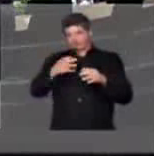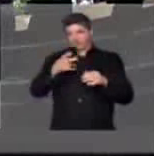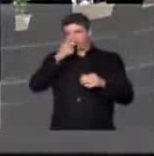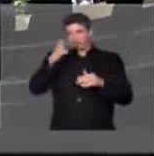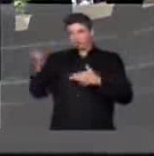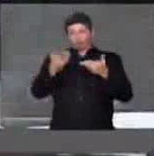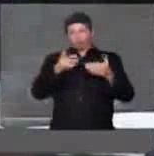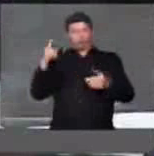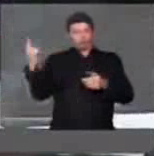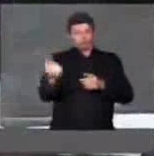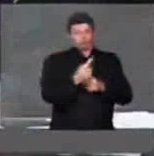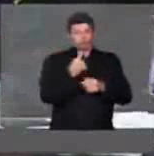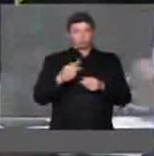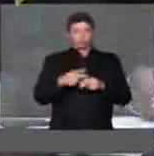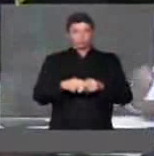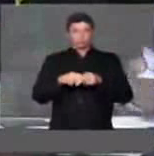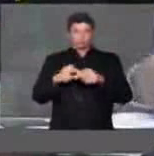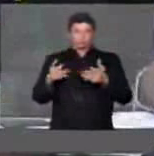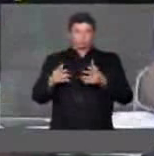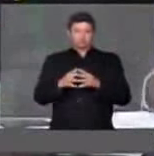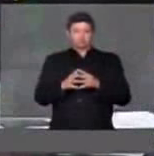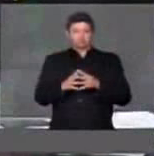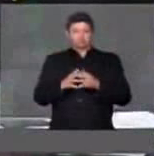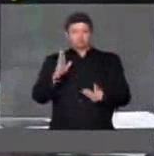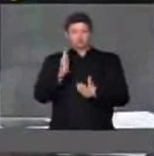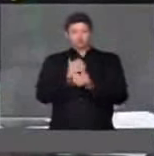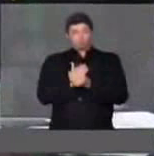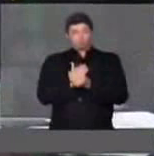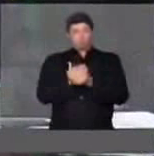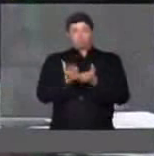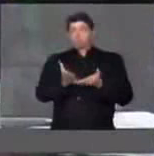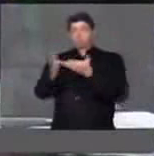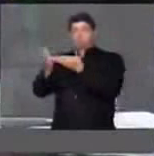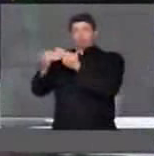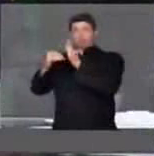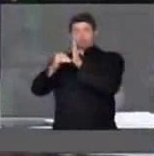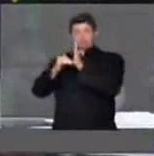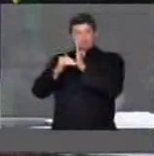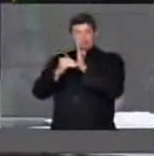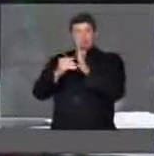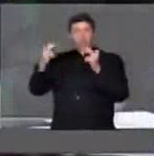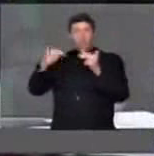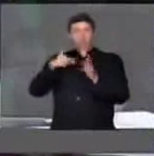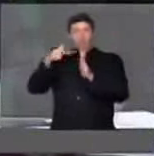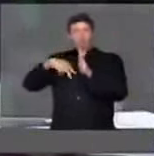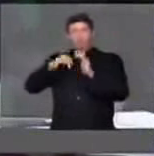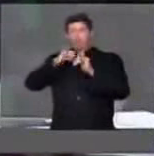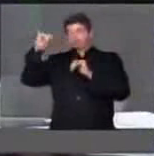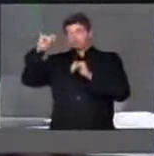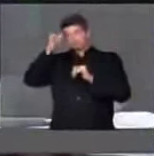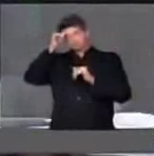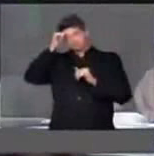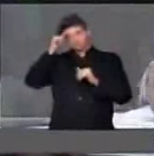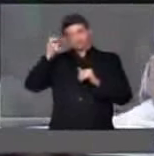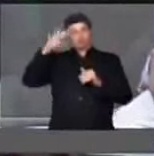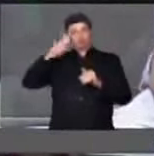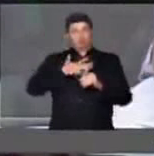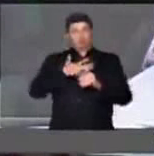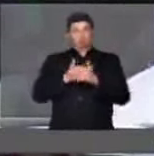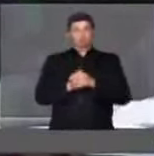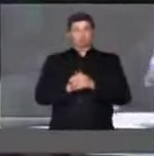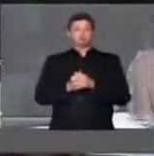todos estão convidados, se não pelo expediente, se não tiver, o processo ao Senado Federal, conforme eu li a comunicação da